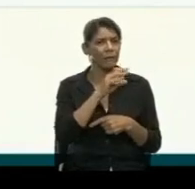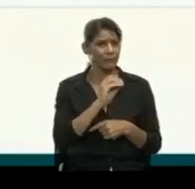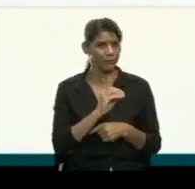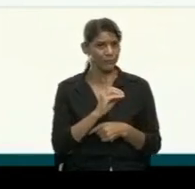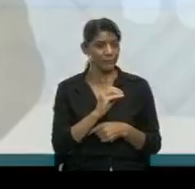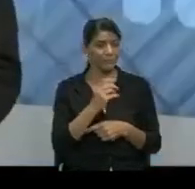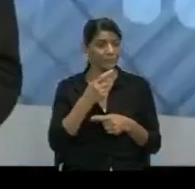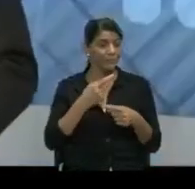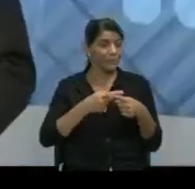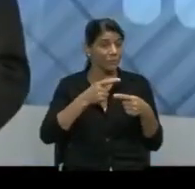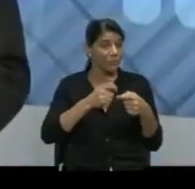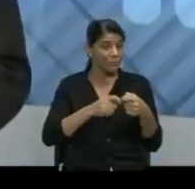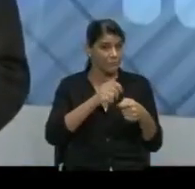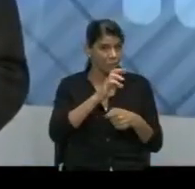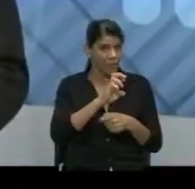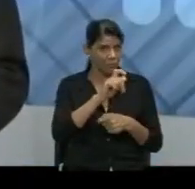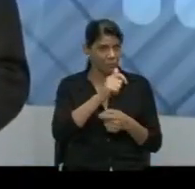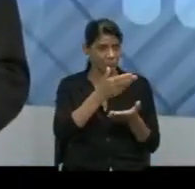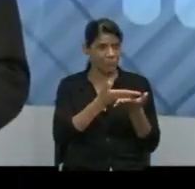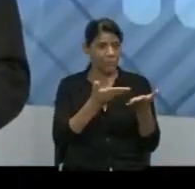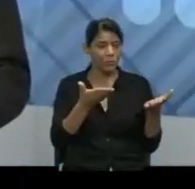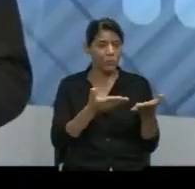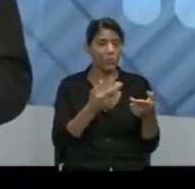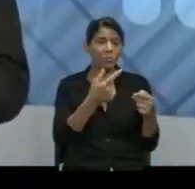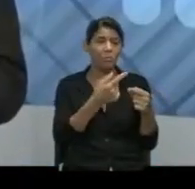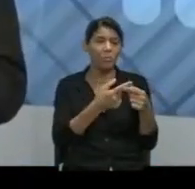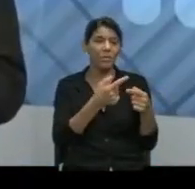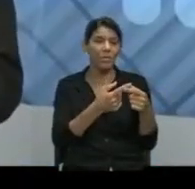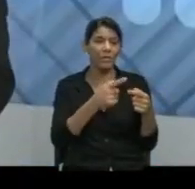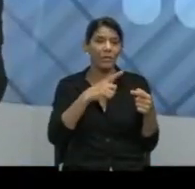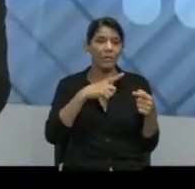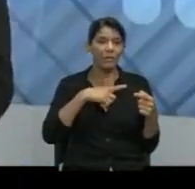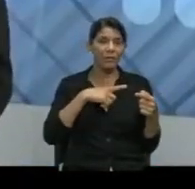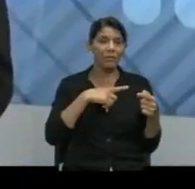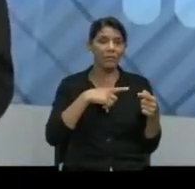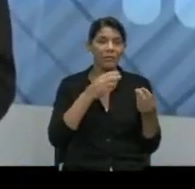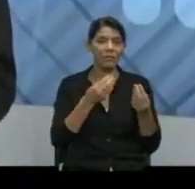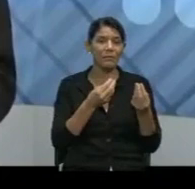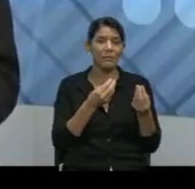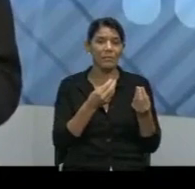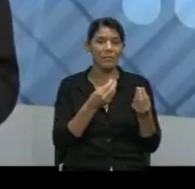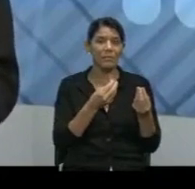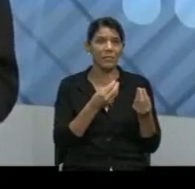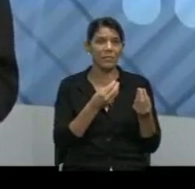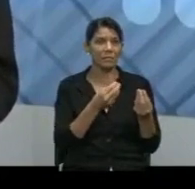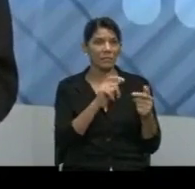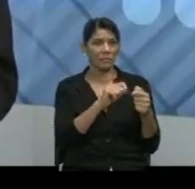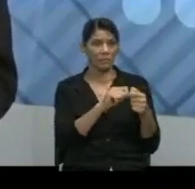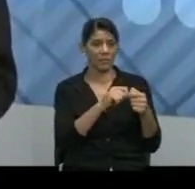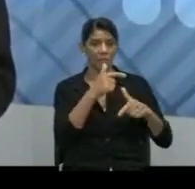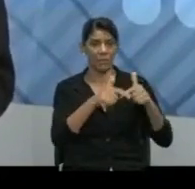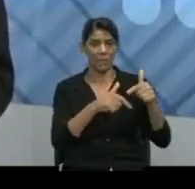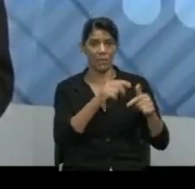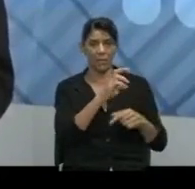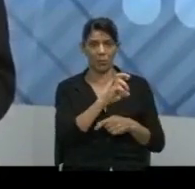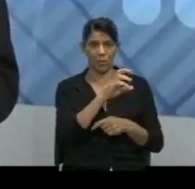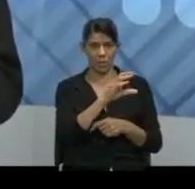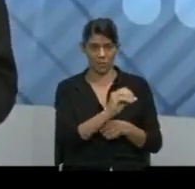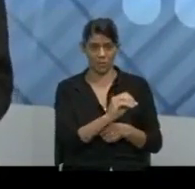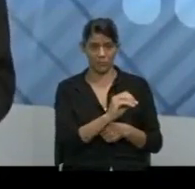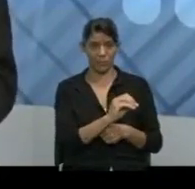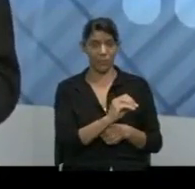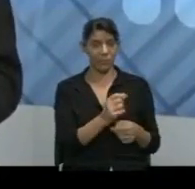a gente não vai fazer pelo eixo na aula de hoje por conta do tamanho, né? Se a gente for trabalhar com o eixo na